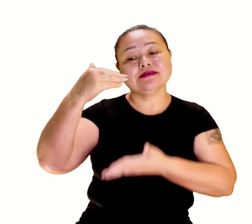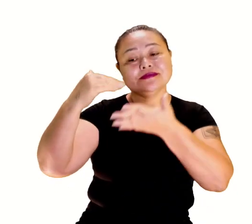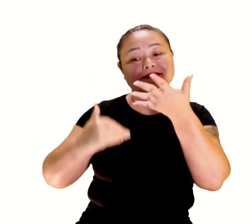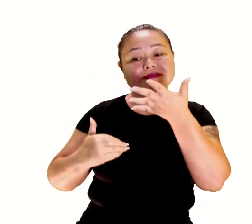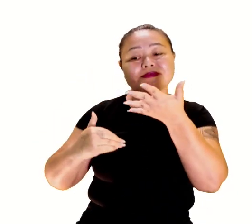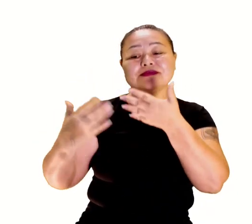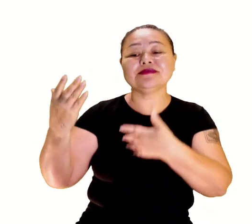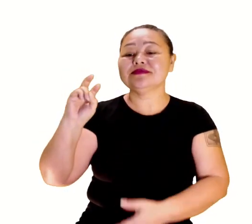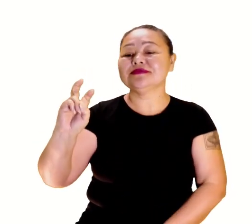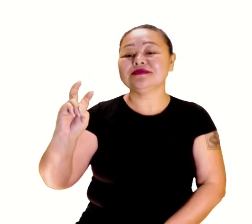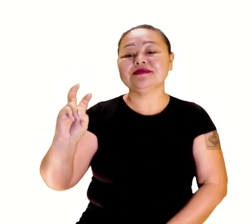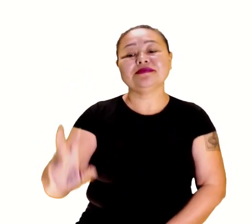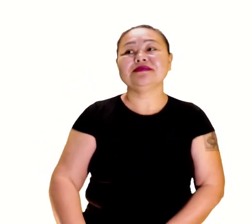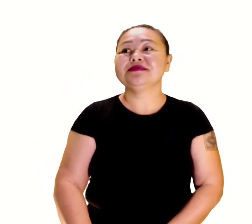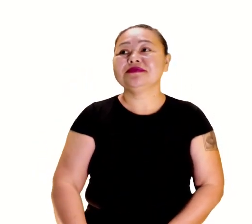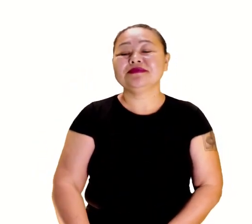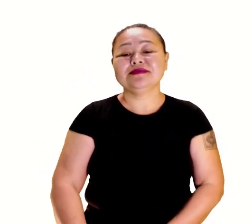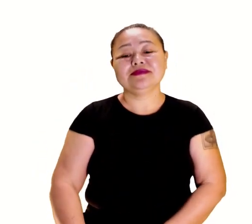que 5.